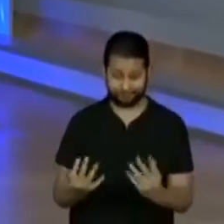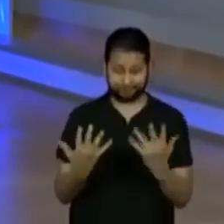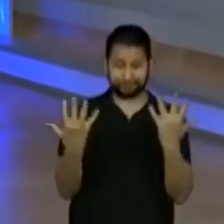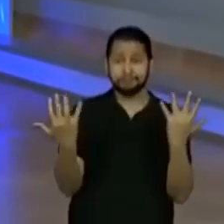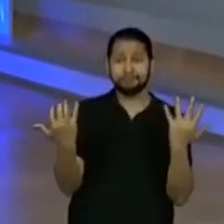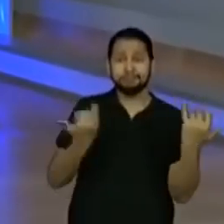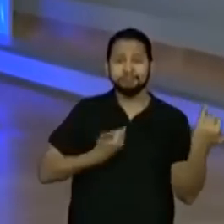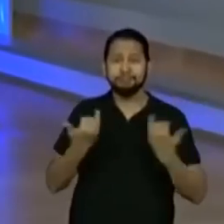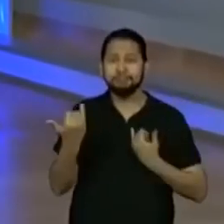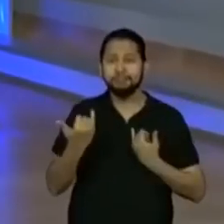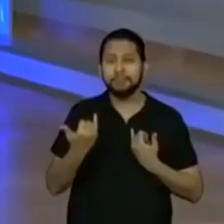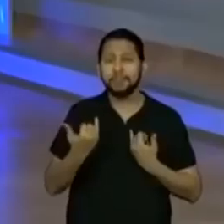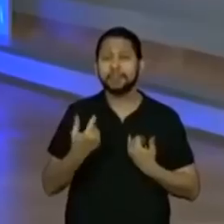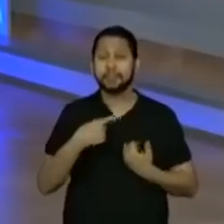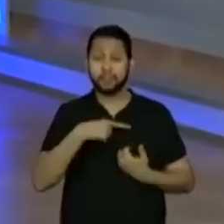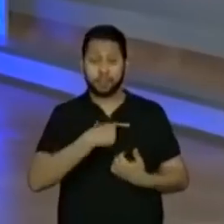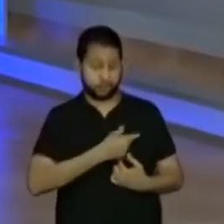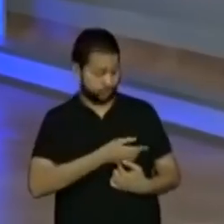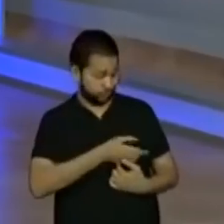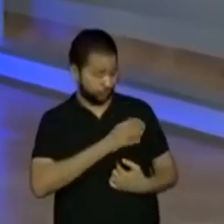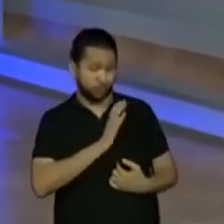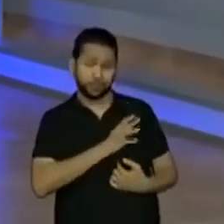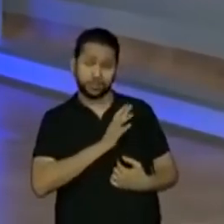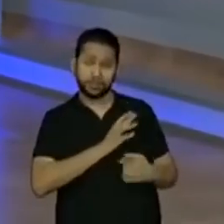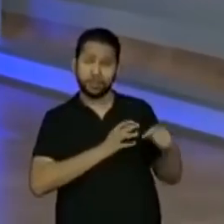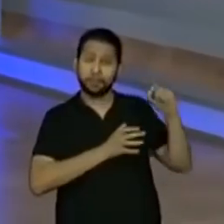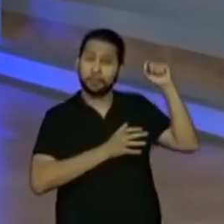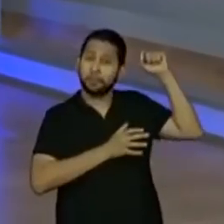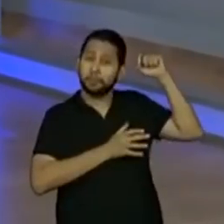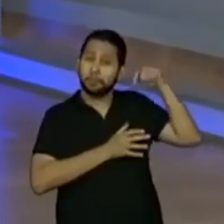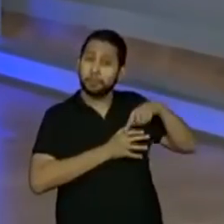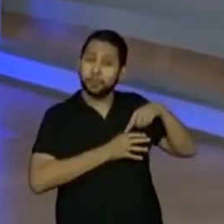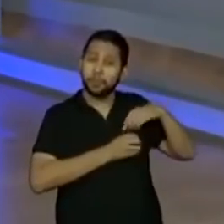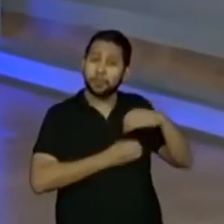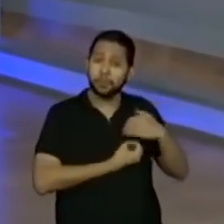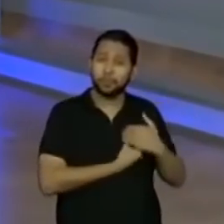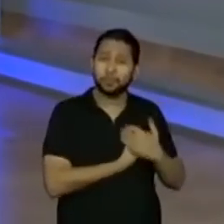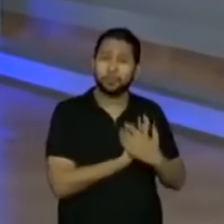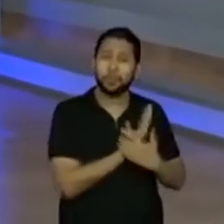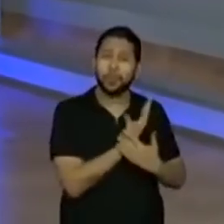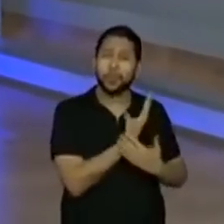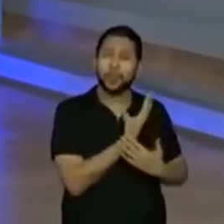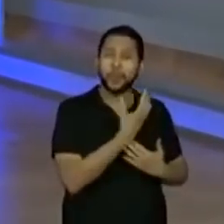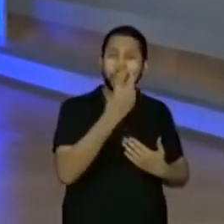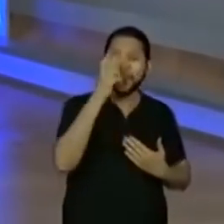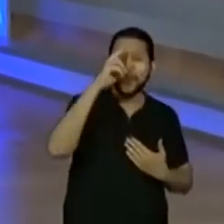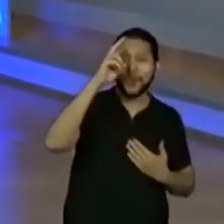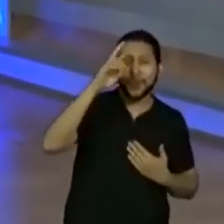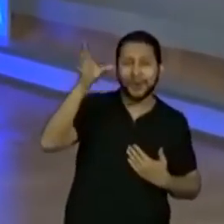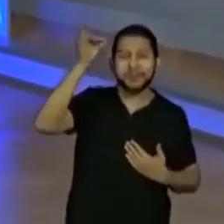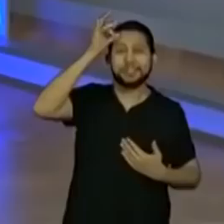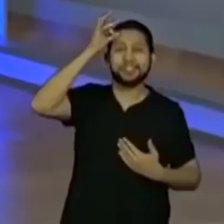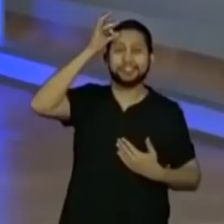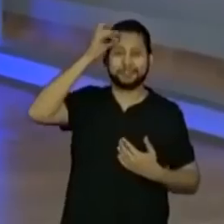história. Tá aqui no coração e tá nossa memória.